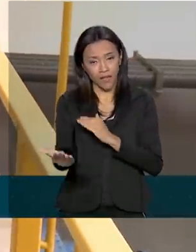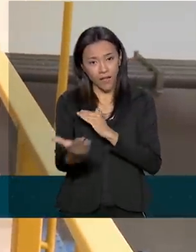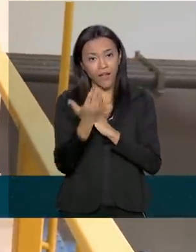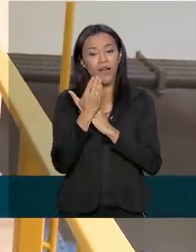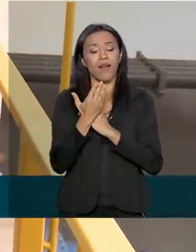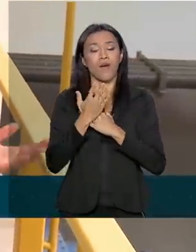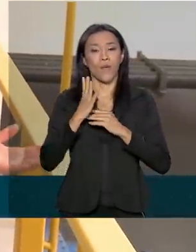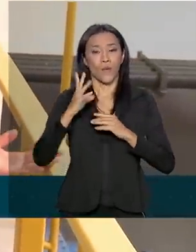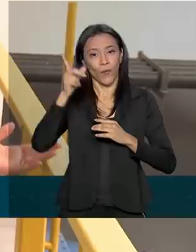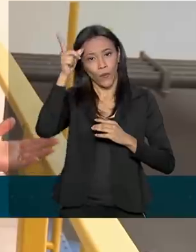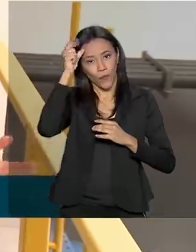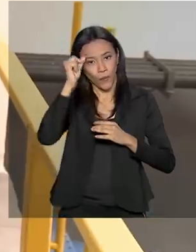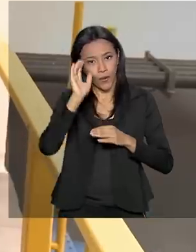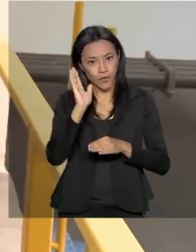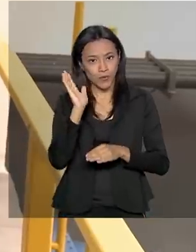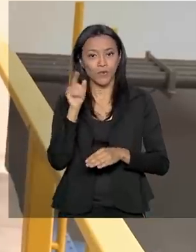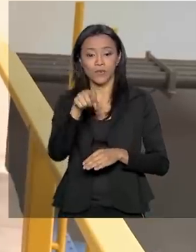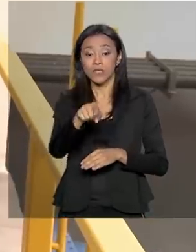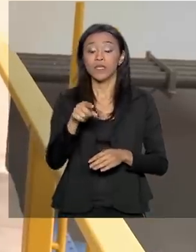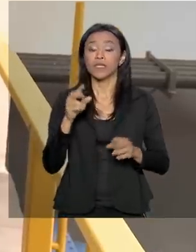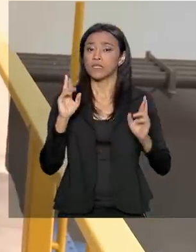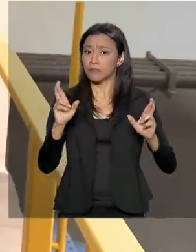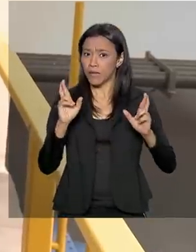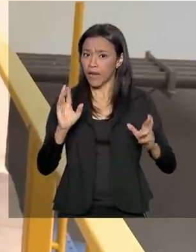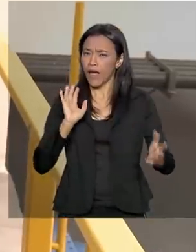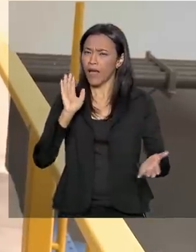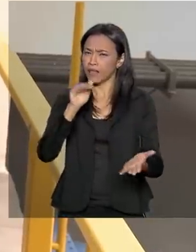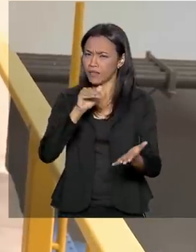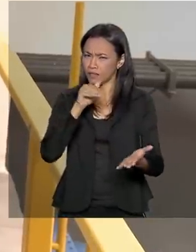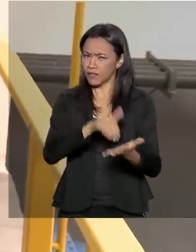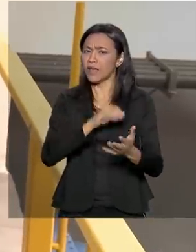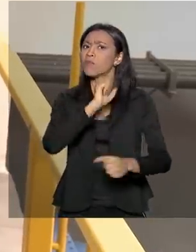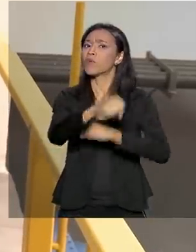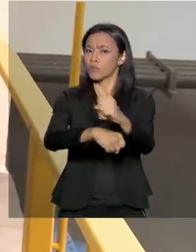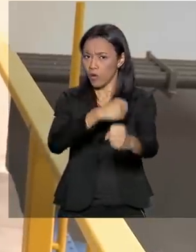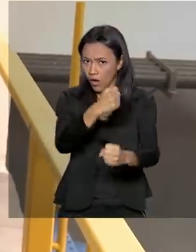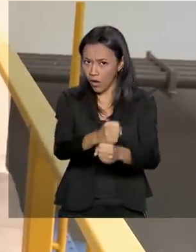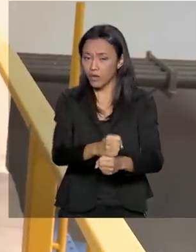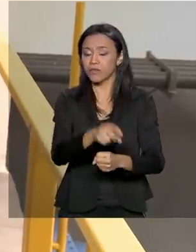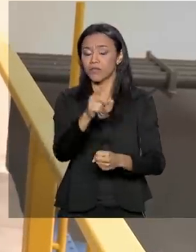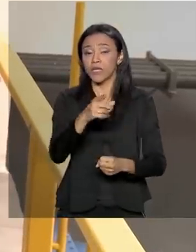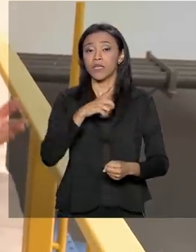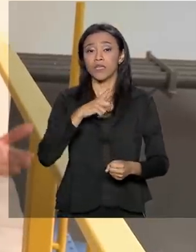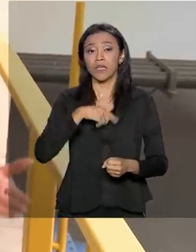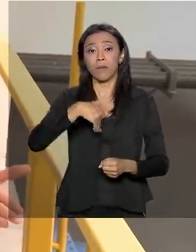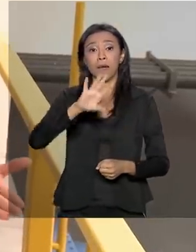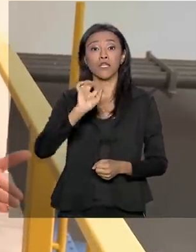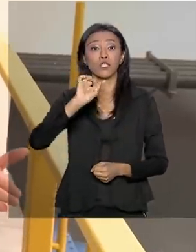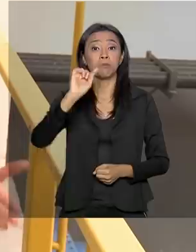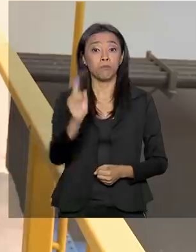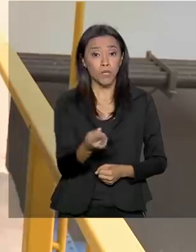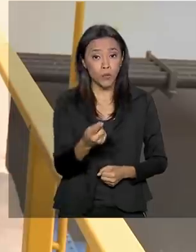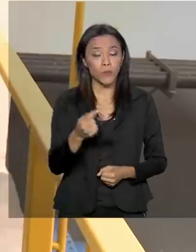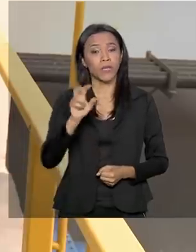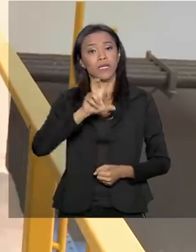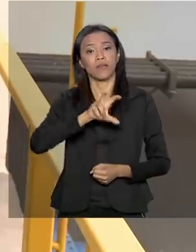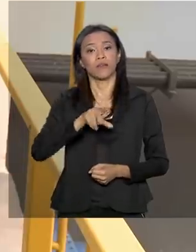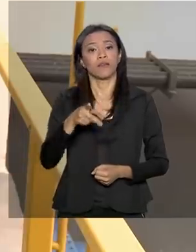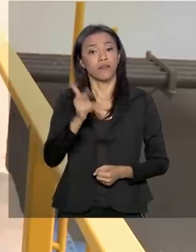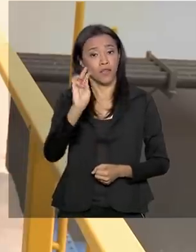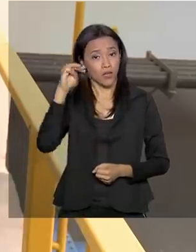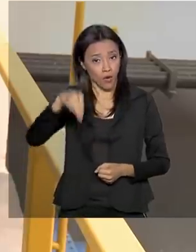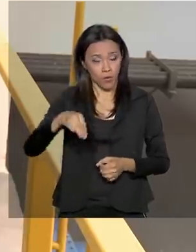de boa vista a expectativa é que até o ano que vem a rede de esgoto da capital tenha mais de mil quilômetros de extensão e